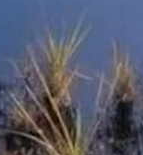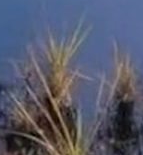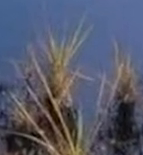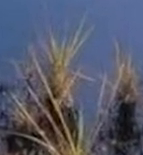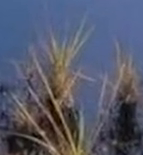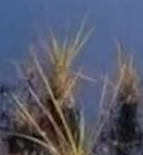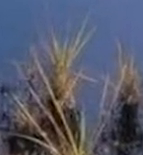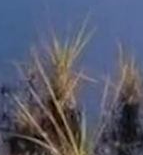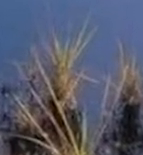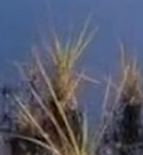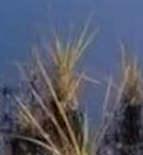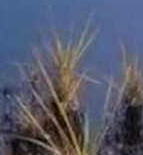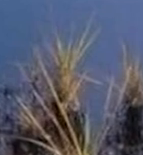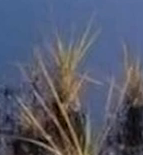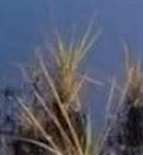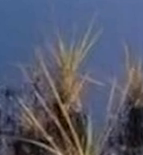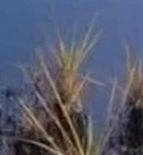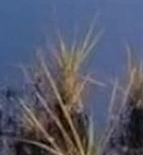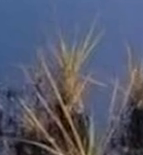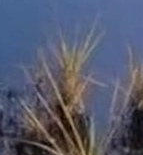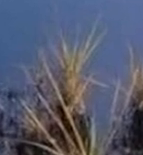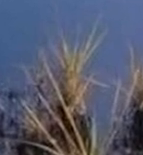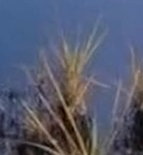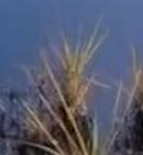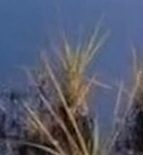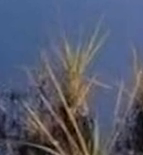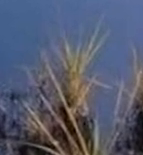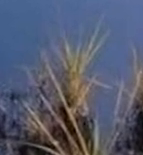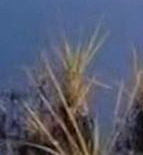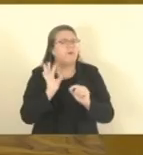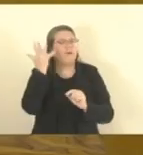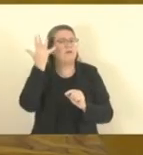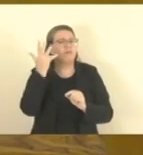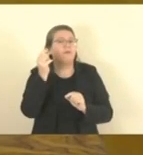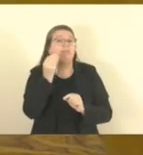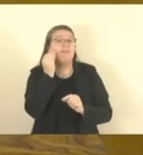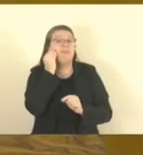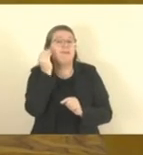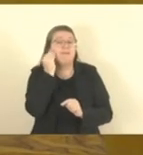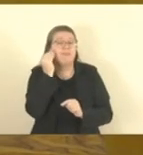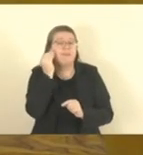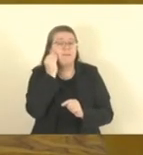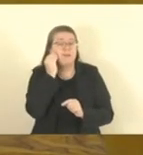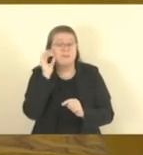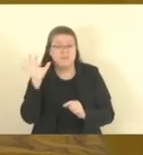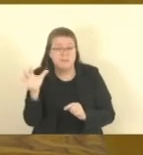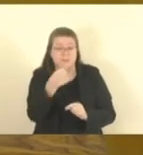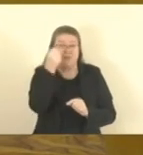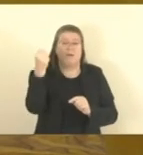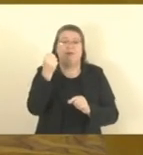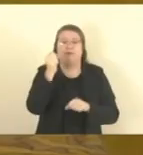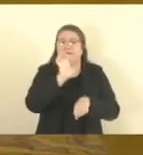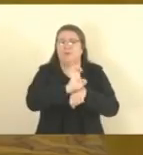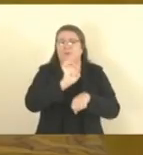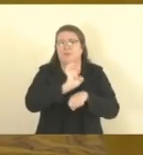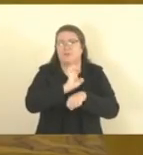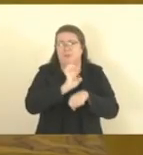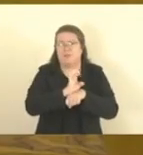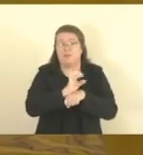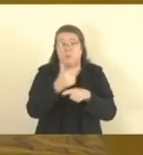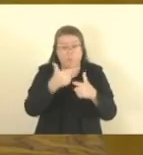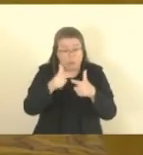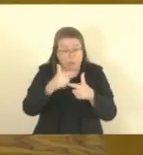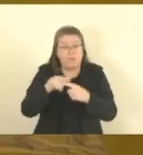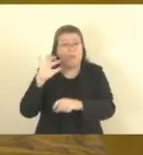Linhares. E sabe quem teve que ser acionado para salvar o nosso estado da calamidade